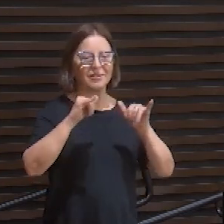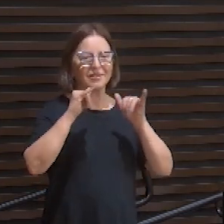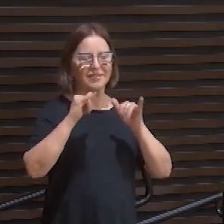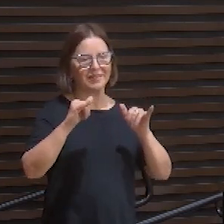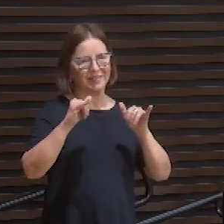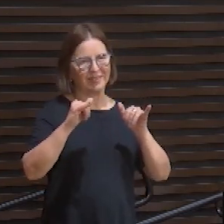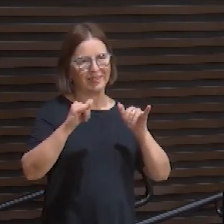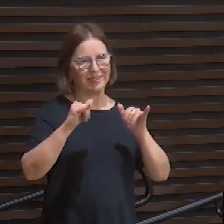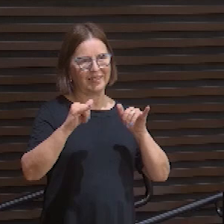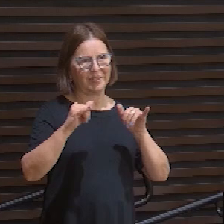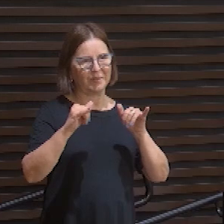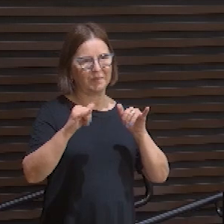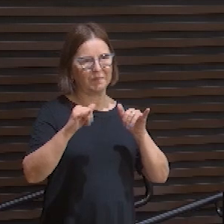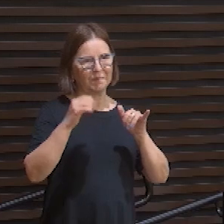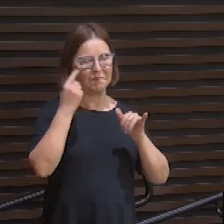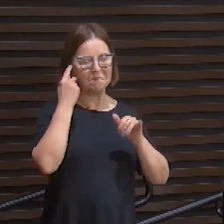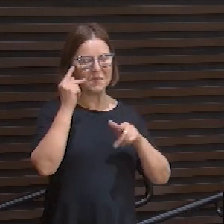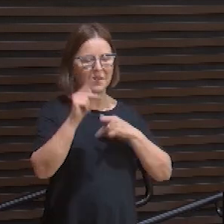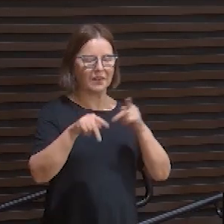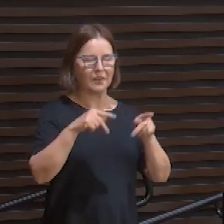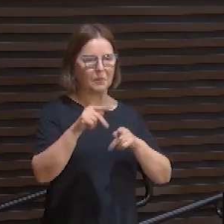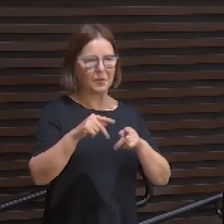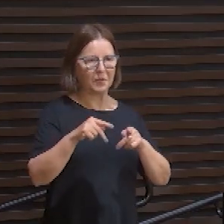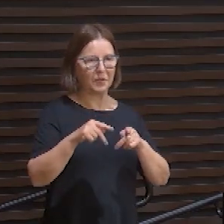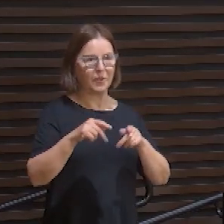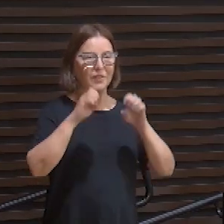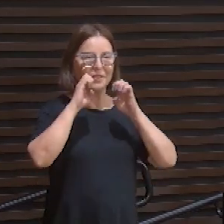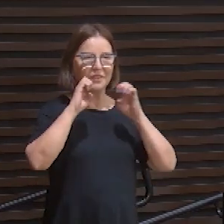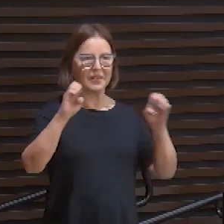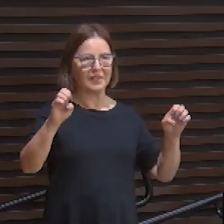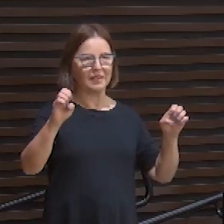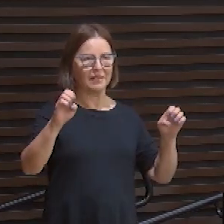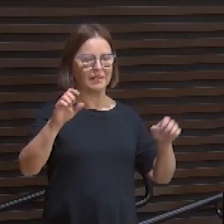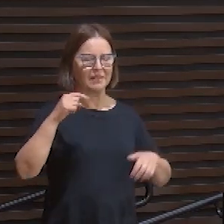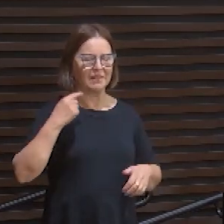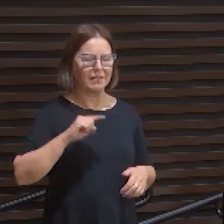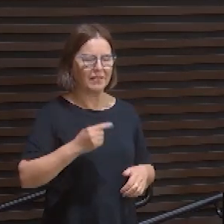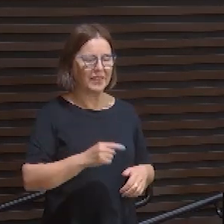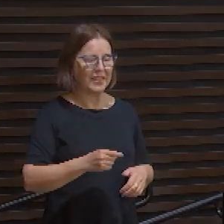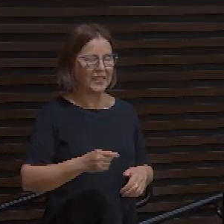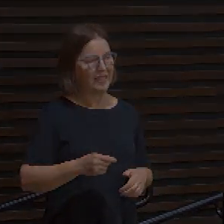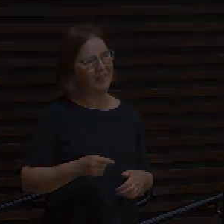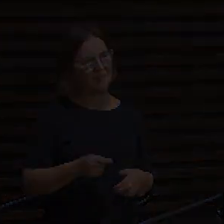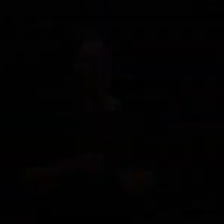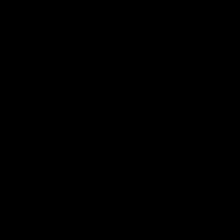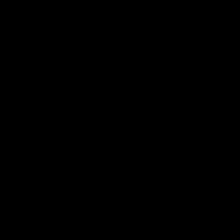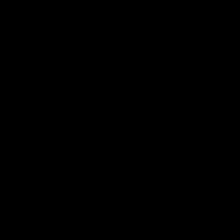pessoas este Evangelho das insondáveis riquezas de Cristo.